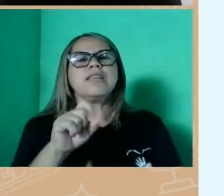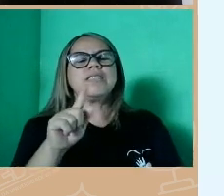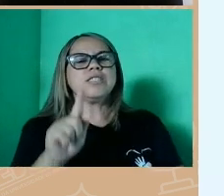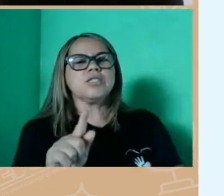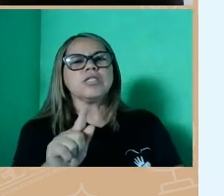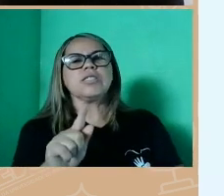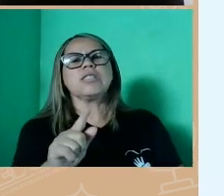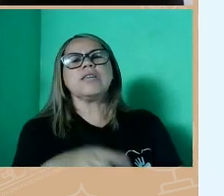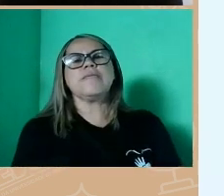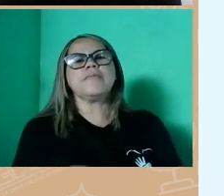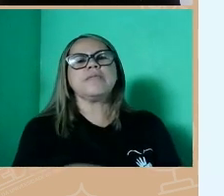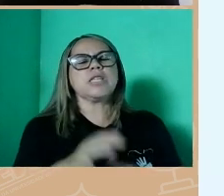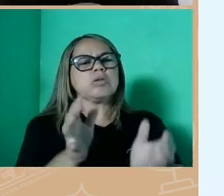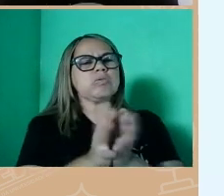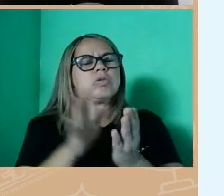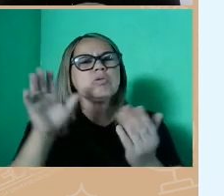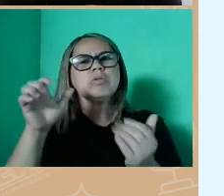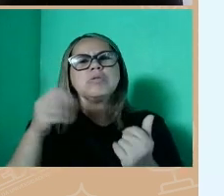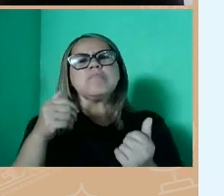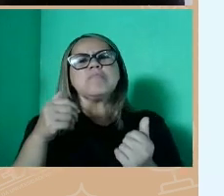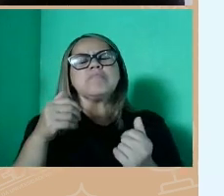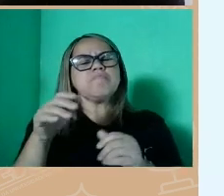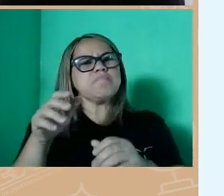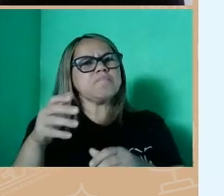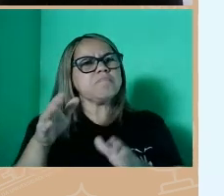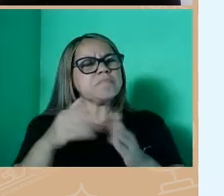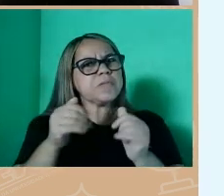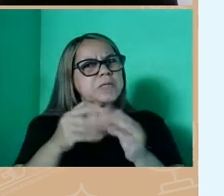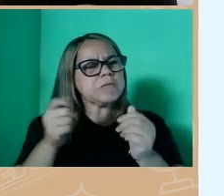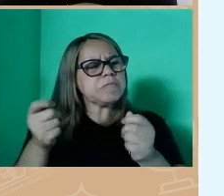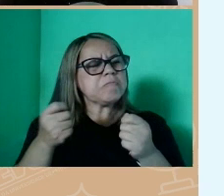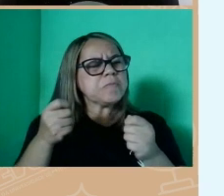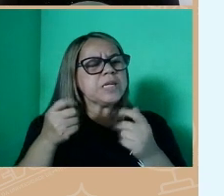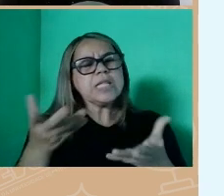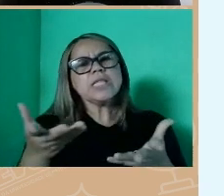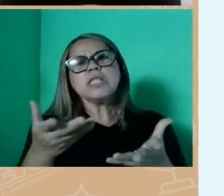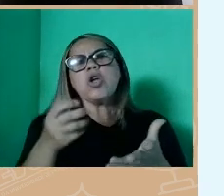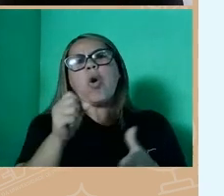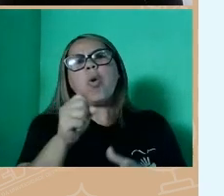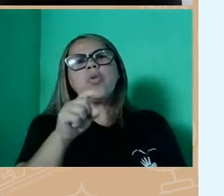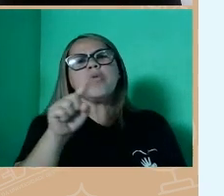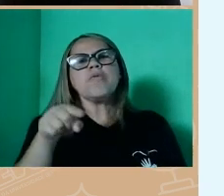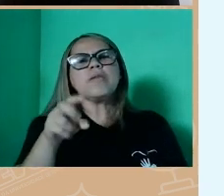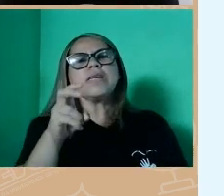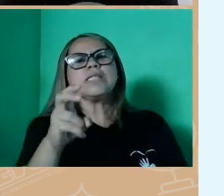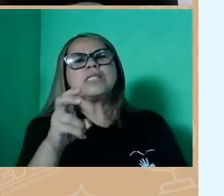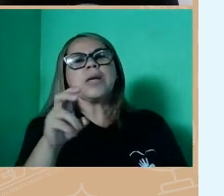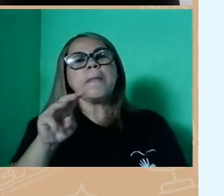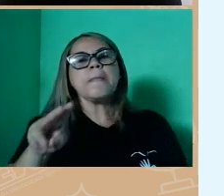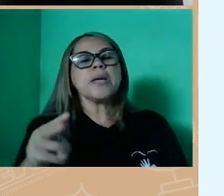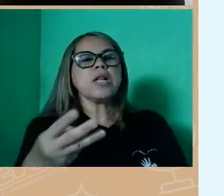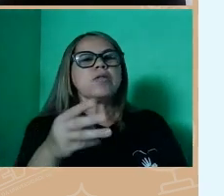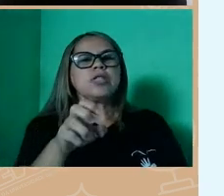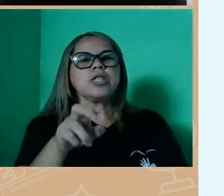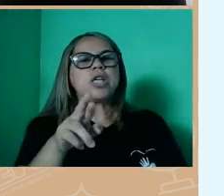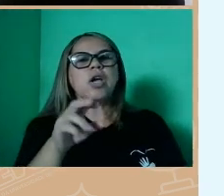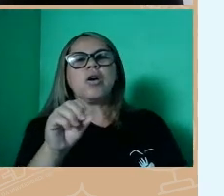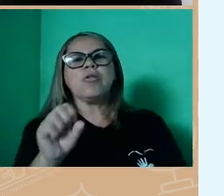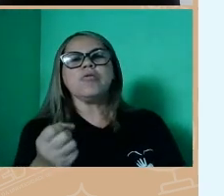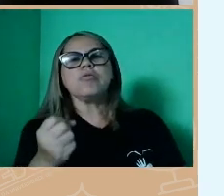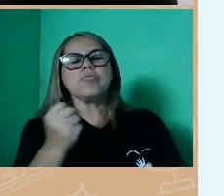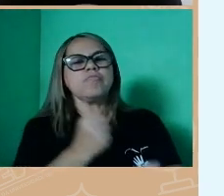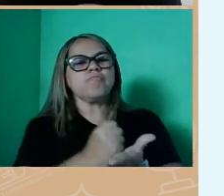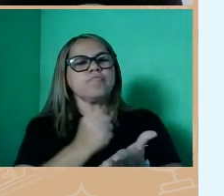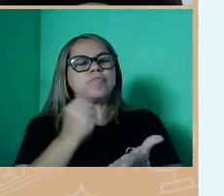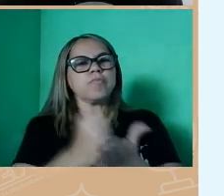espanhola decidiu reivindicar do jogador uma ação de 8,5 milhões de euros, referentes à renovação de contrato